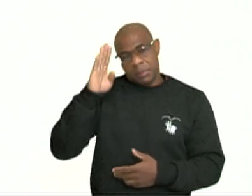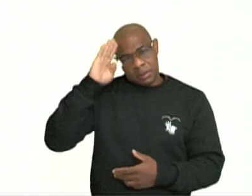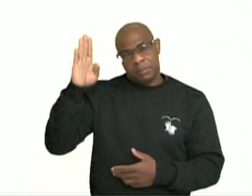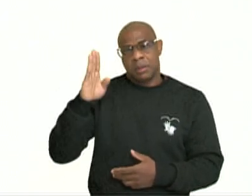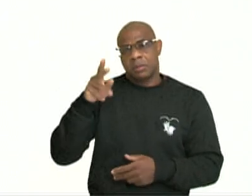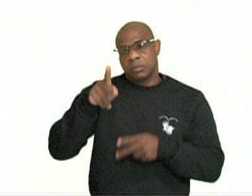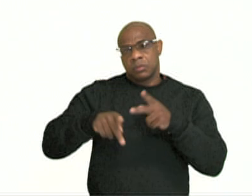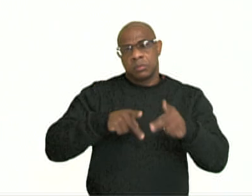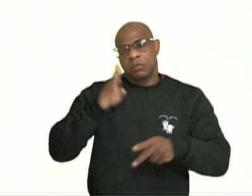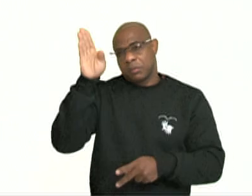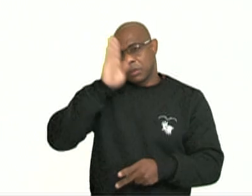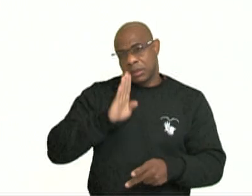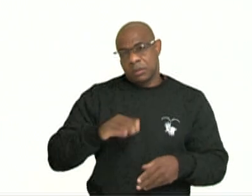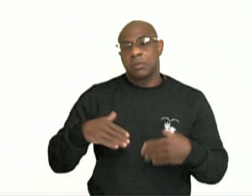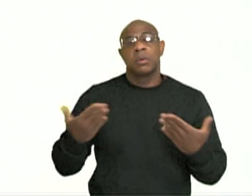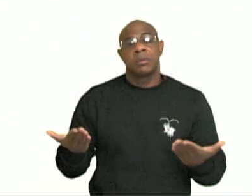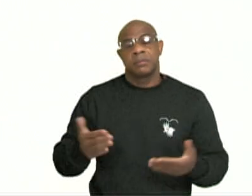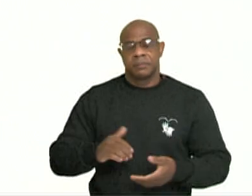junto.